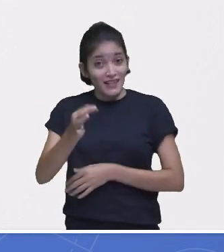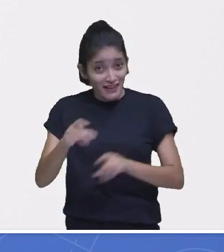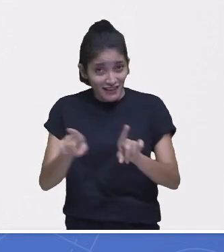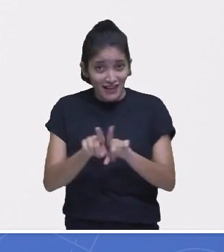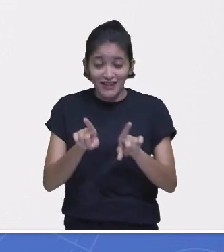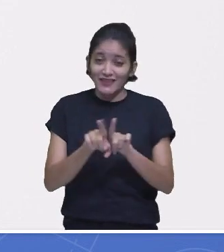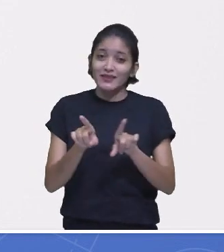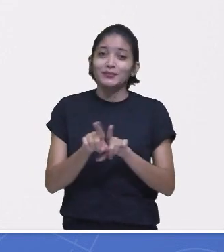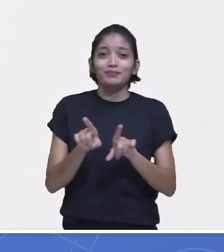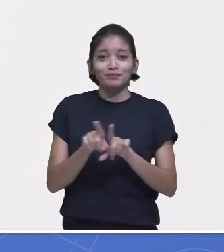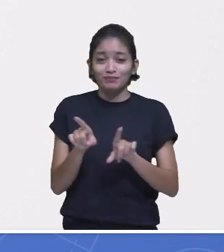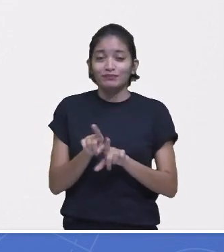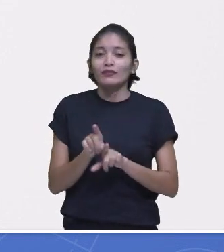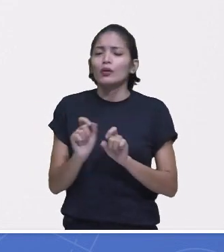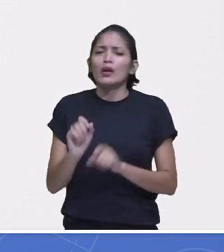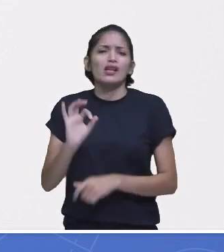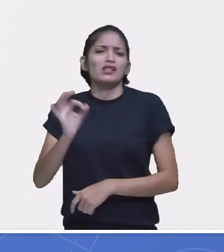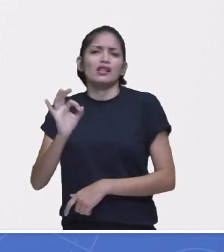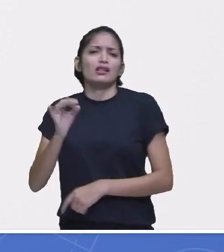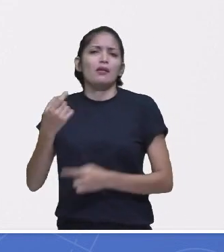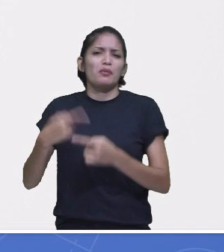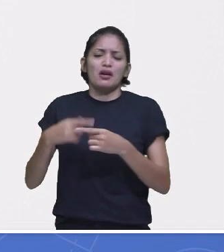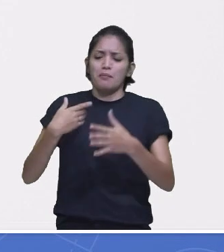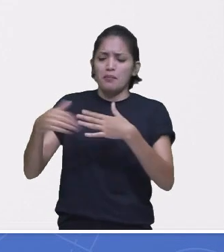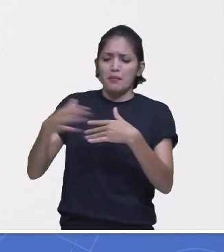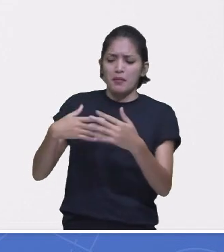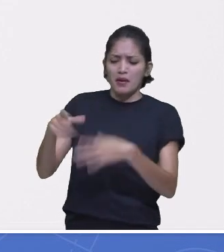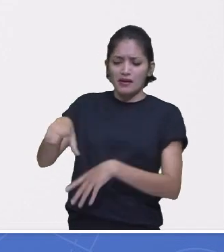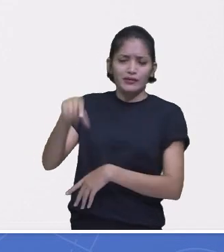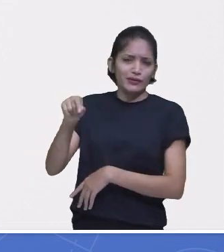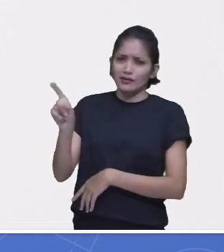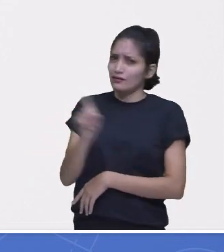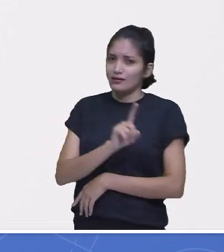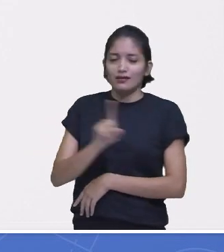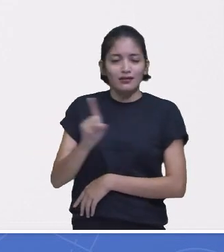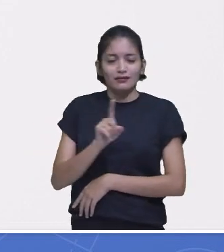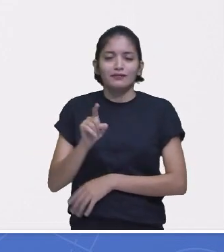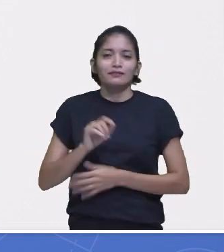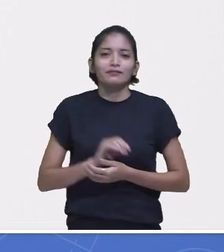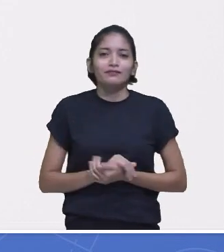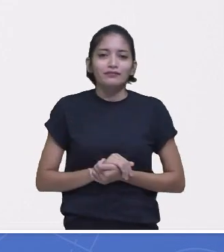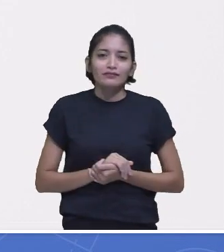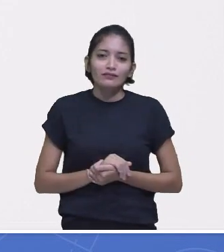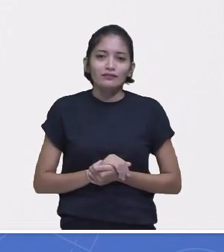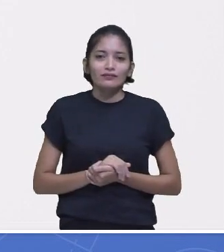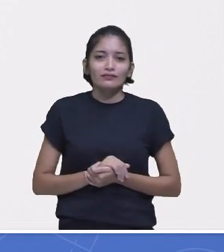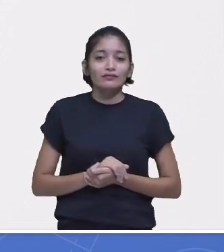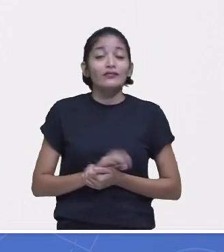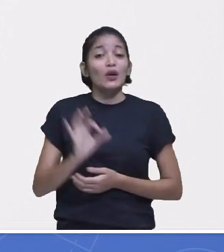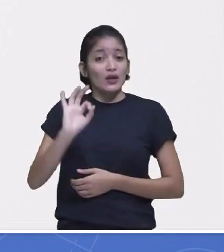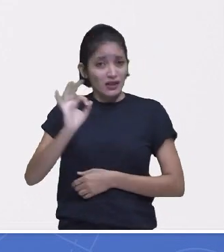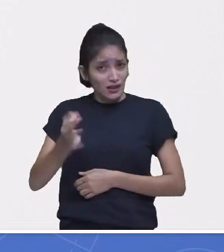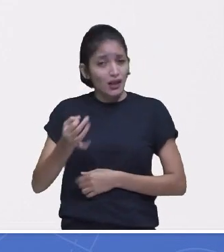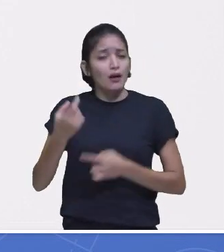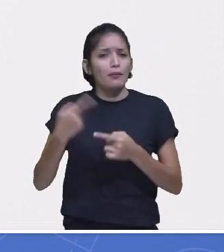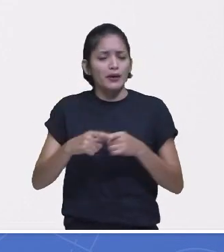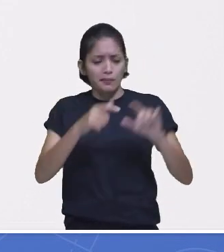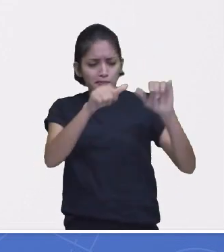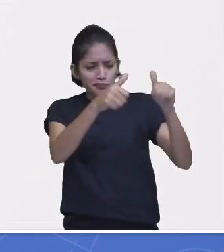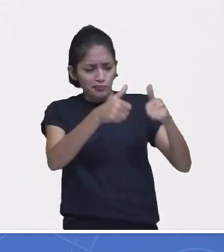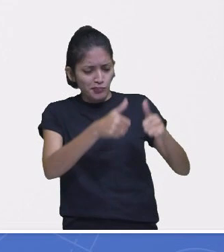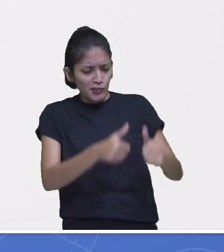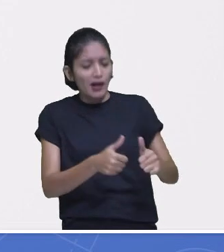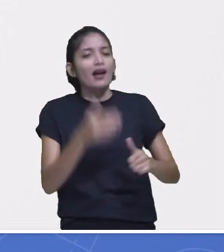E acertaram não foi porque fizeram de qualquer forma, ou digamos no chute, como, né, acertaram porque analisaram,